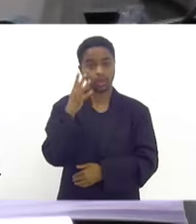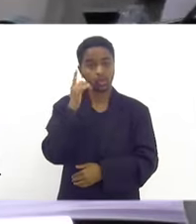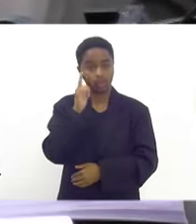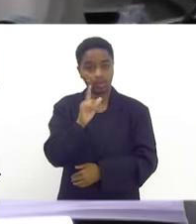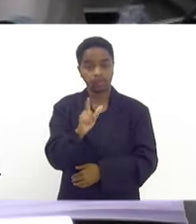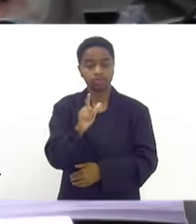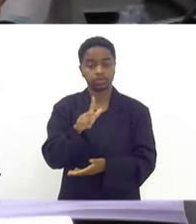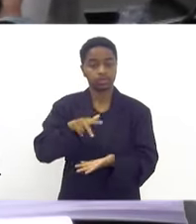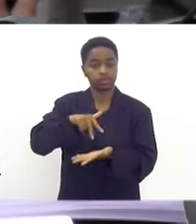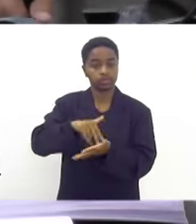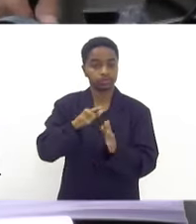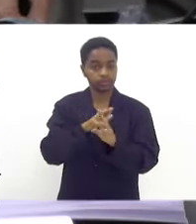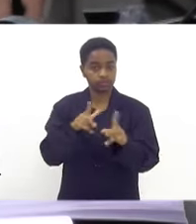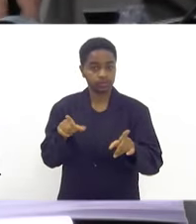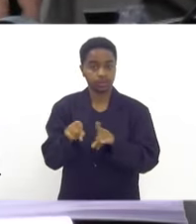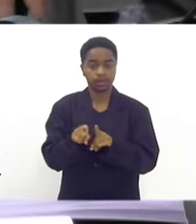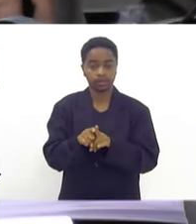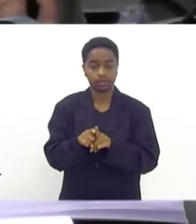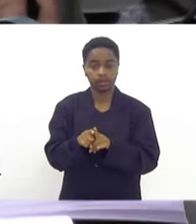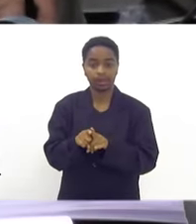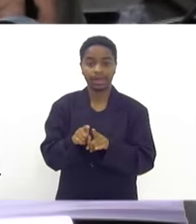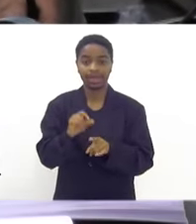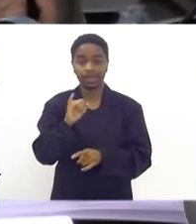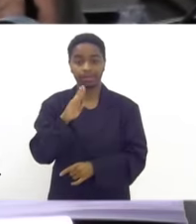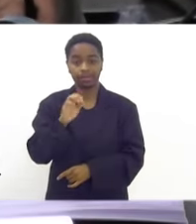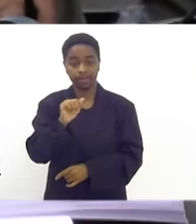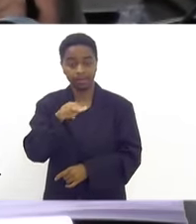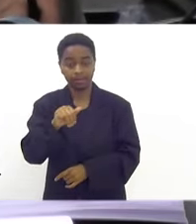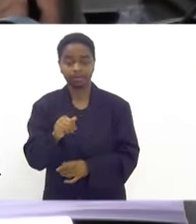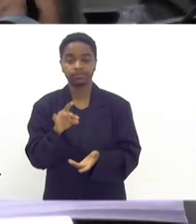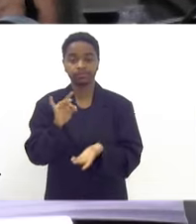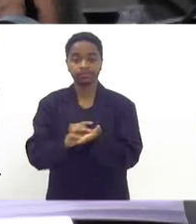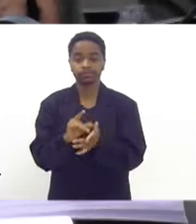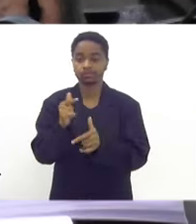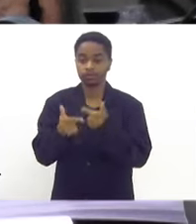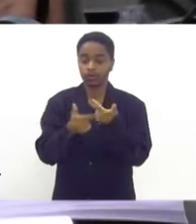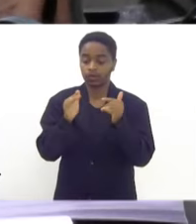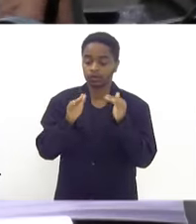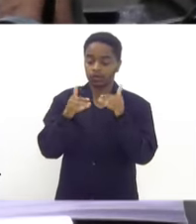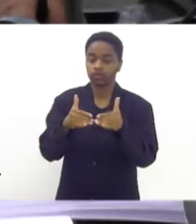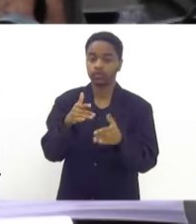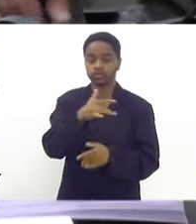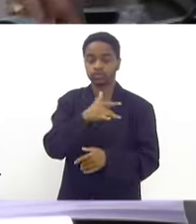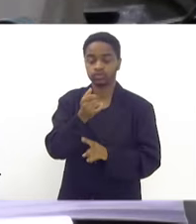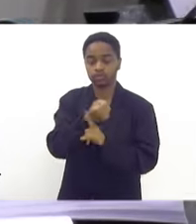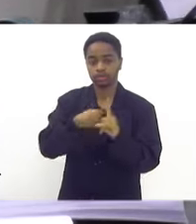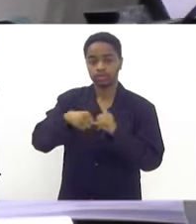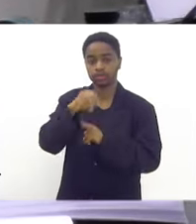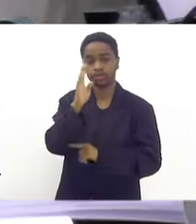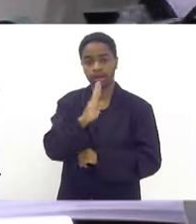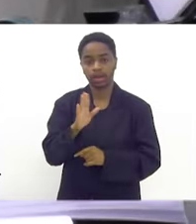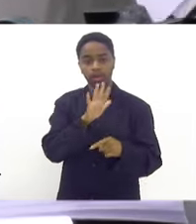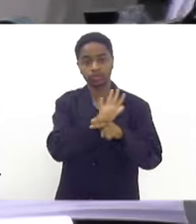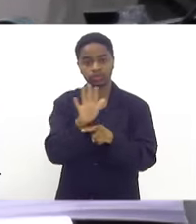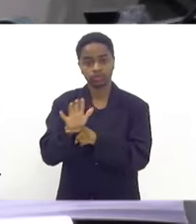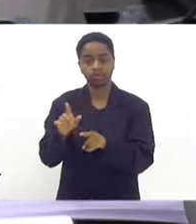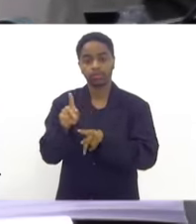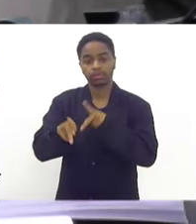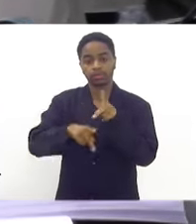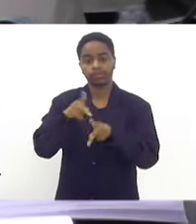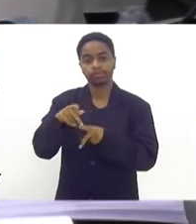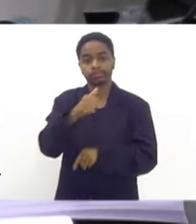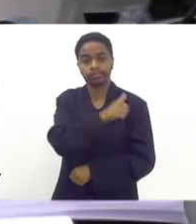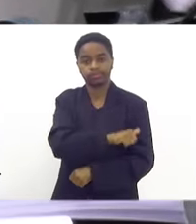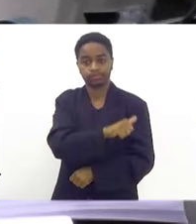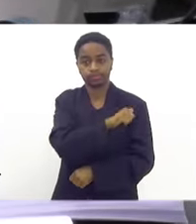outro e que você coloque o Ibama a serviço do bem melhor que é da sociedade brasileira da sociedade Carioca do Povo Fluminense